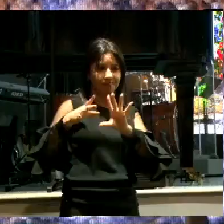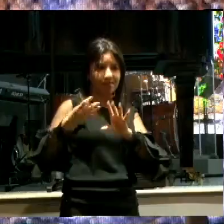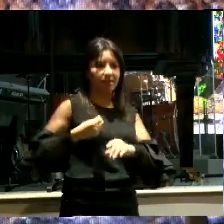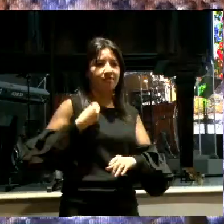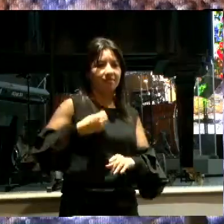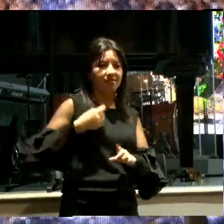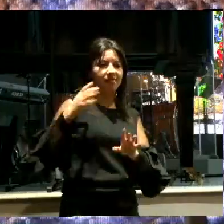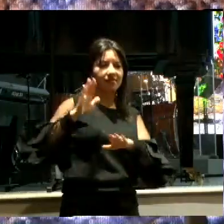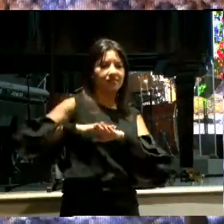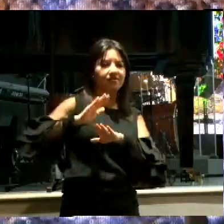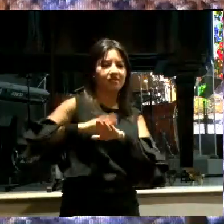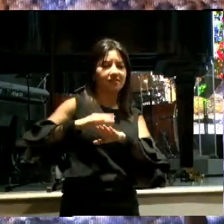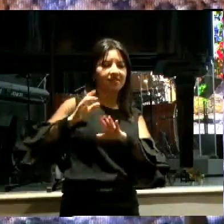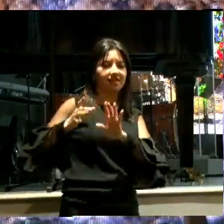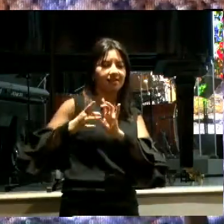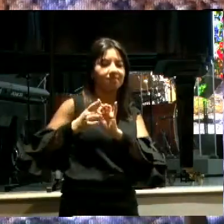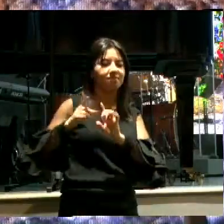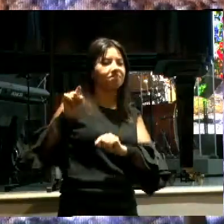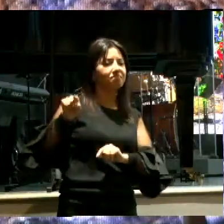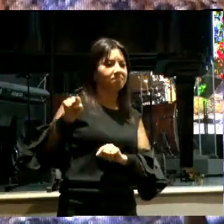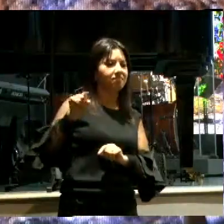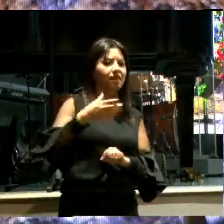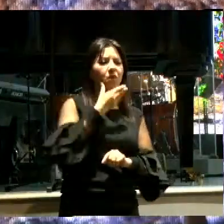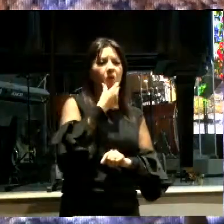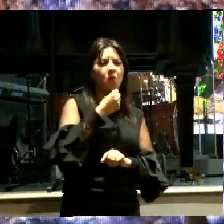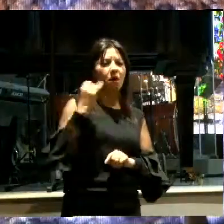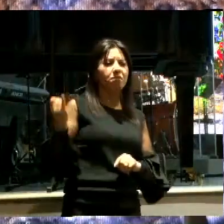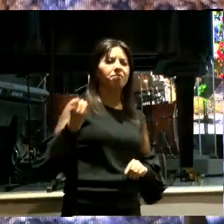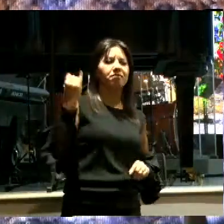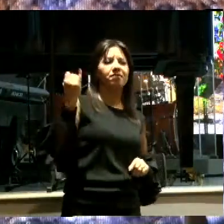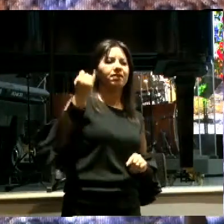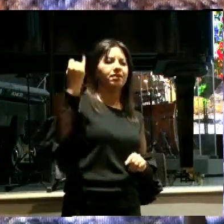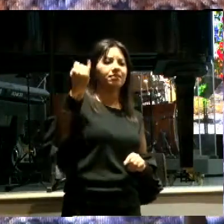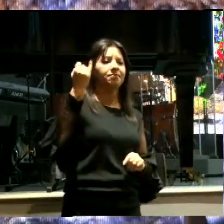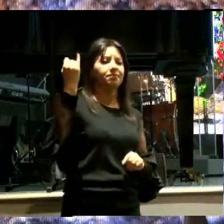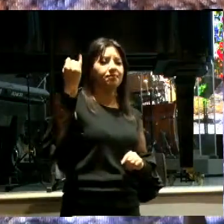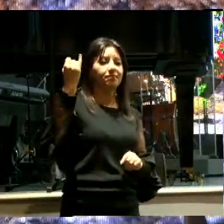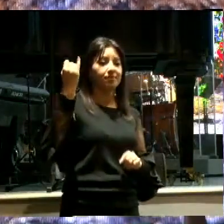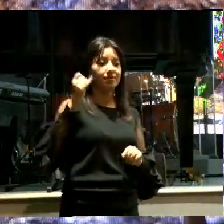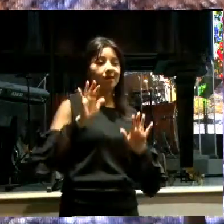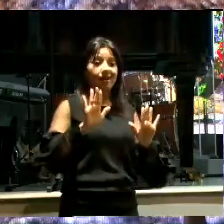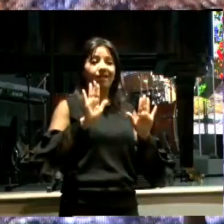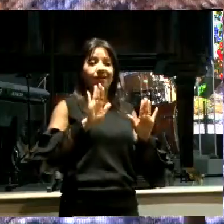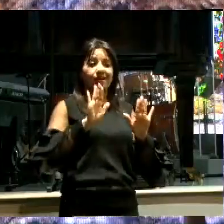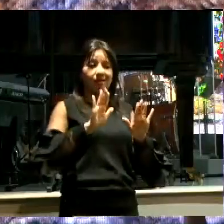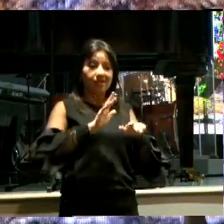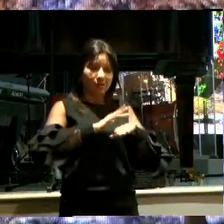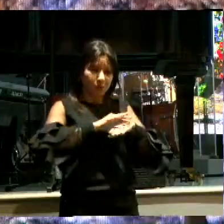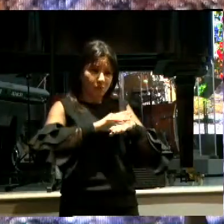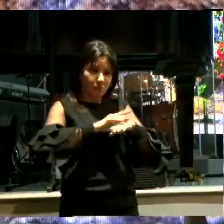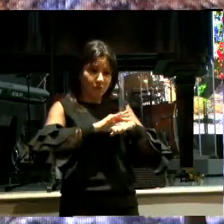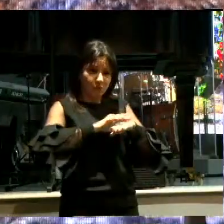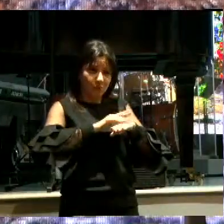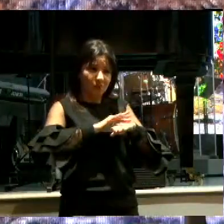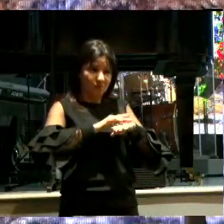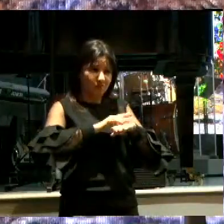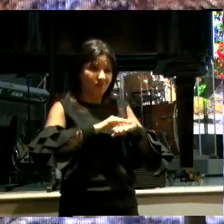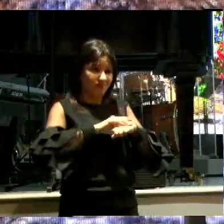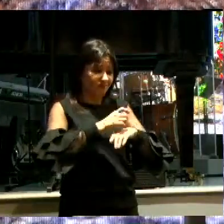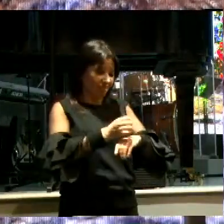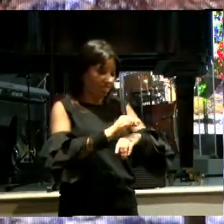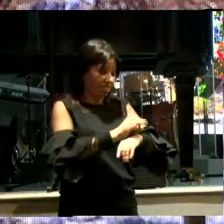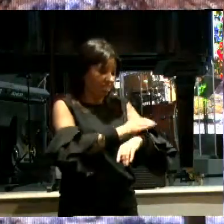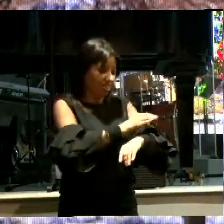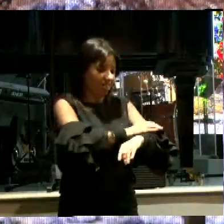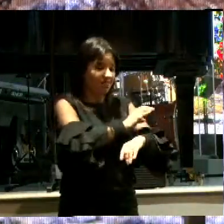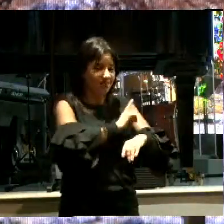era este varão homem valoroso, porém leproso. E saíram tropas da Síria e